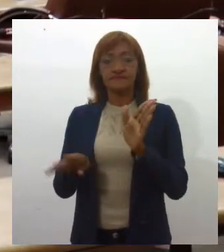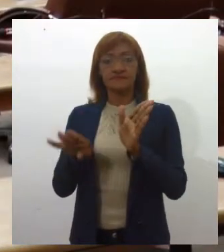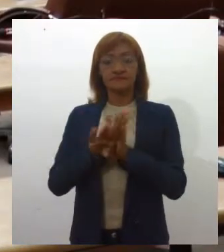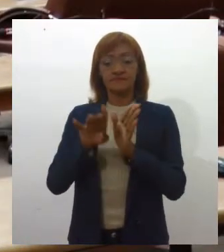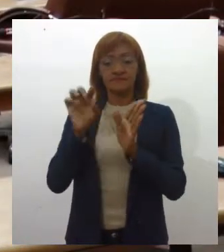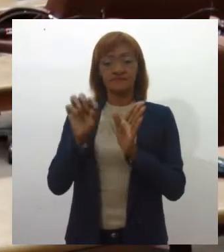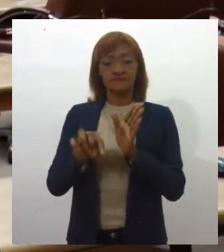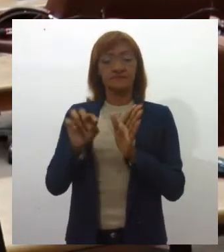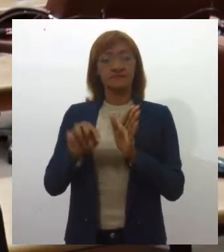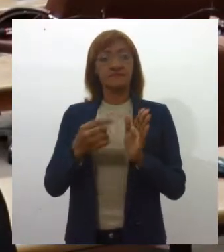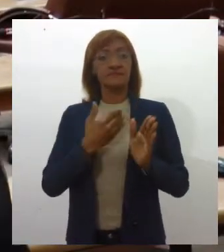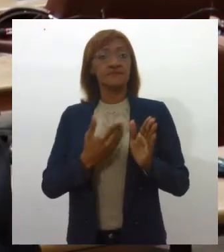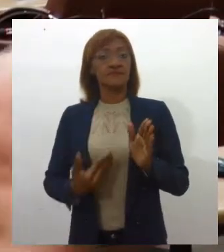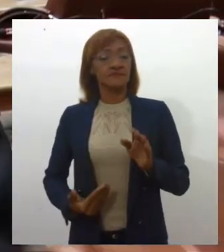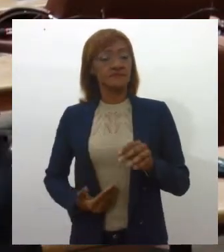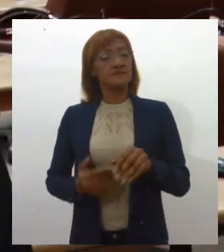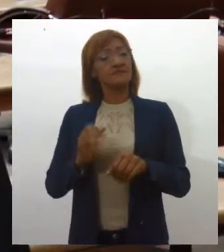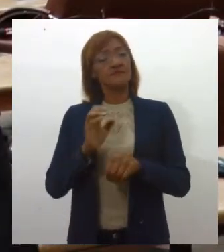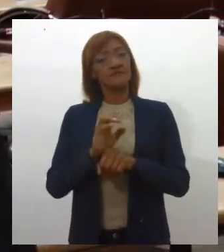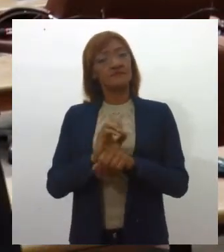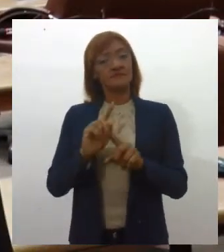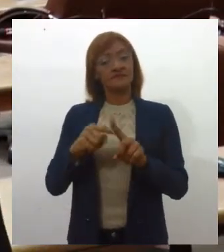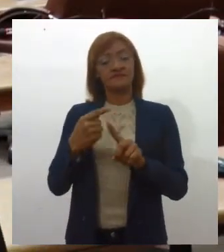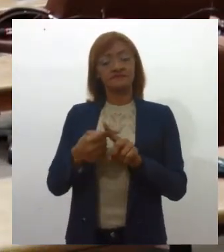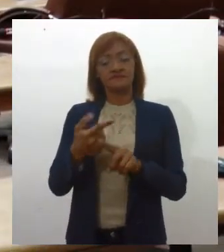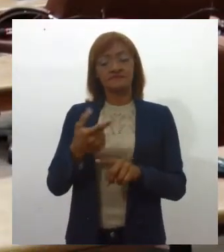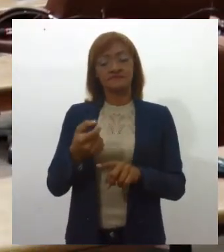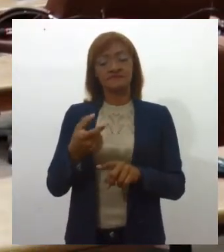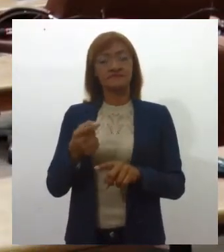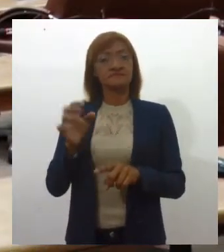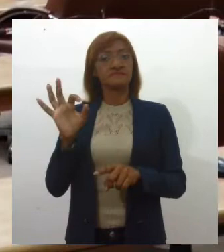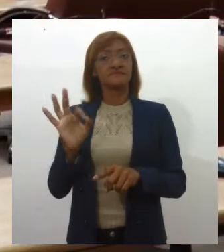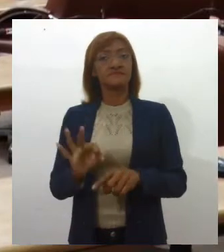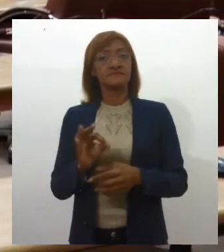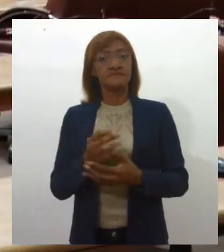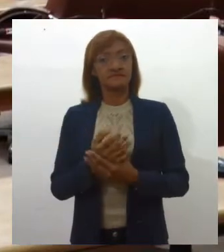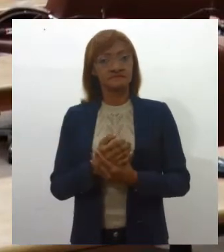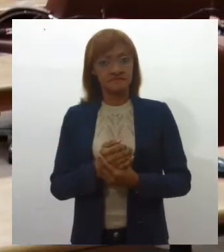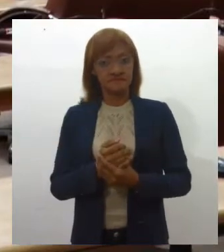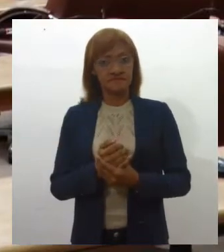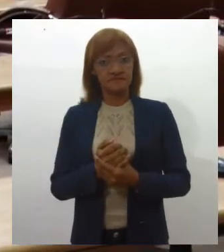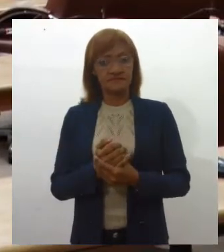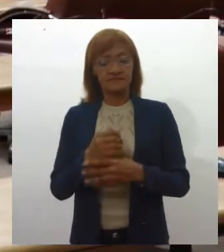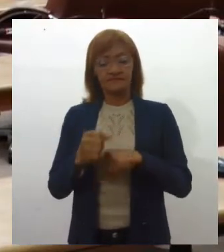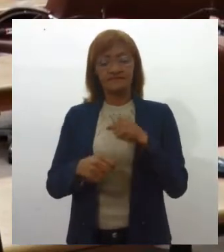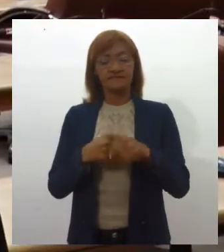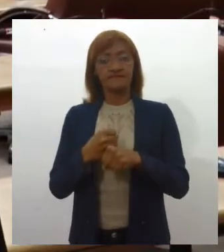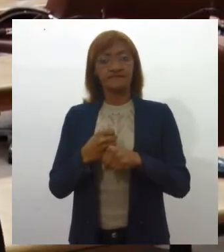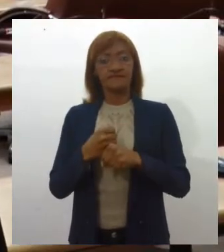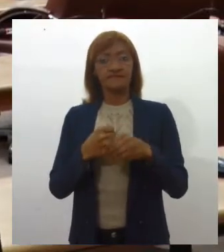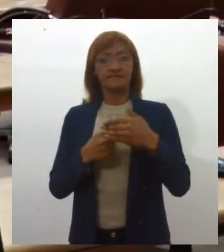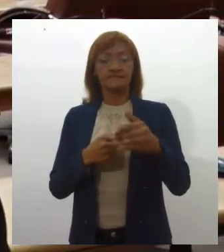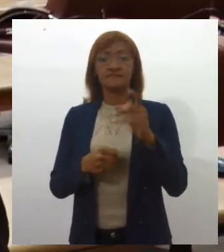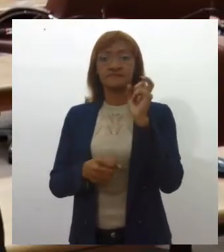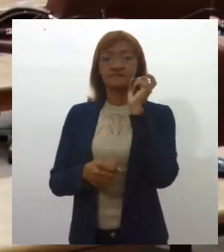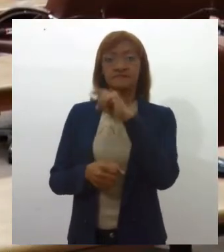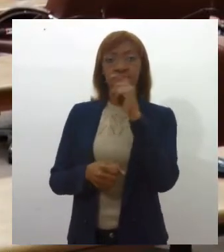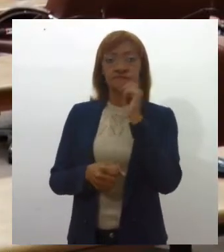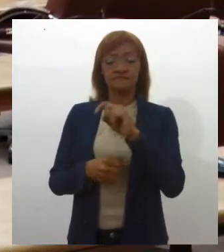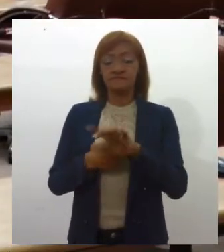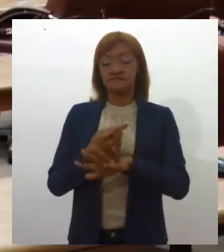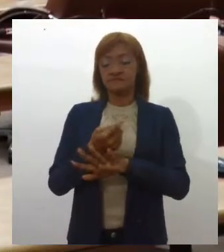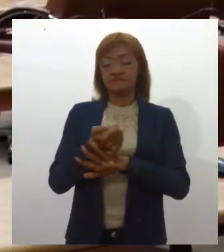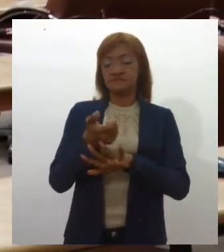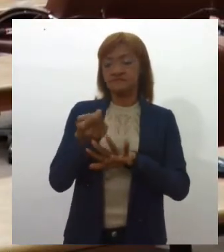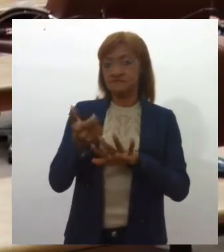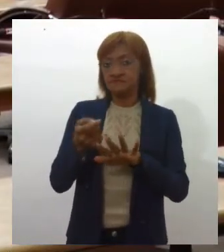do governo do estado que aumentaria em 20% o valor do IPVA no ano que vem. Isto é mentira, isto é fake, essa informação